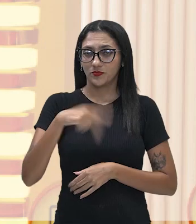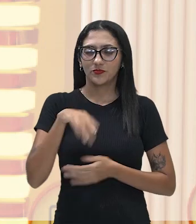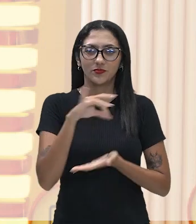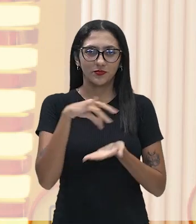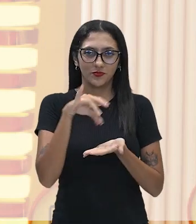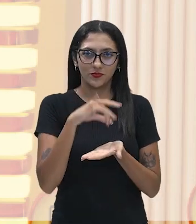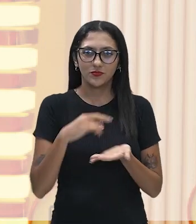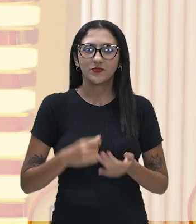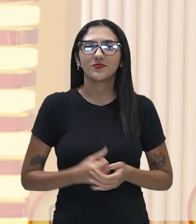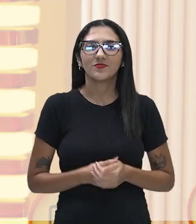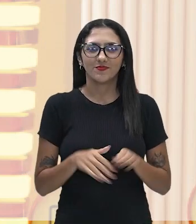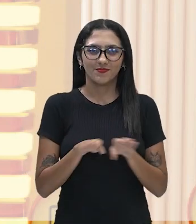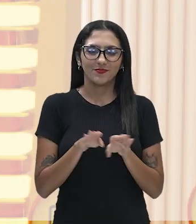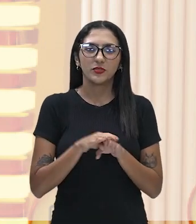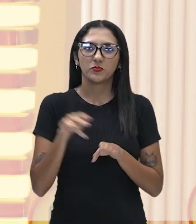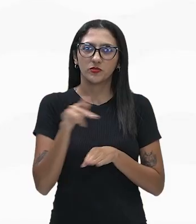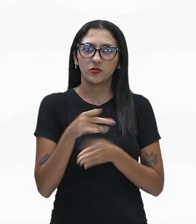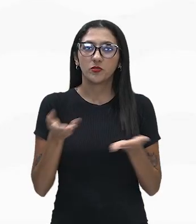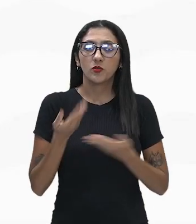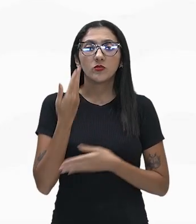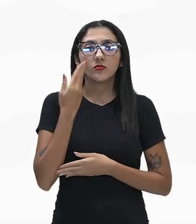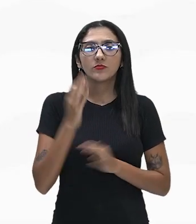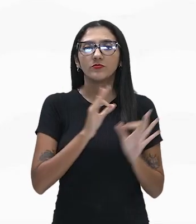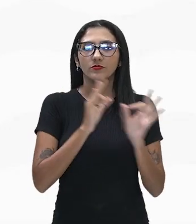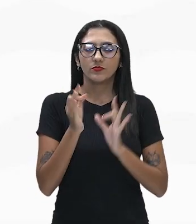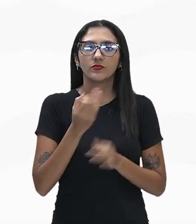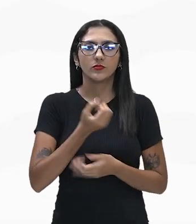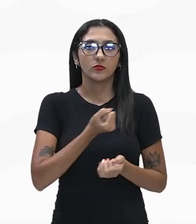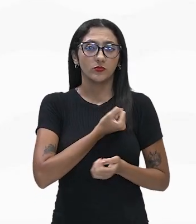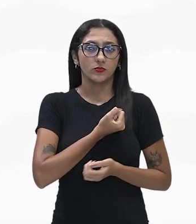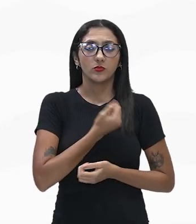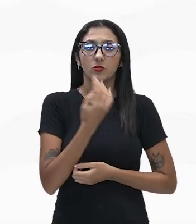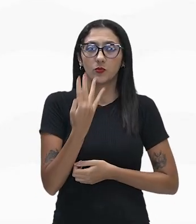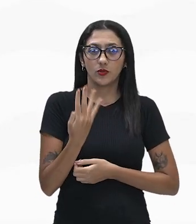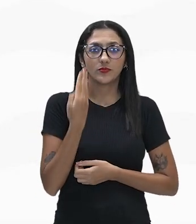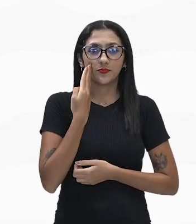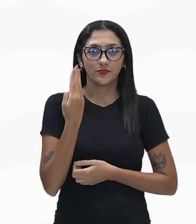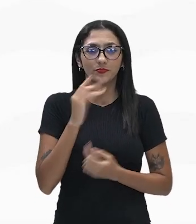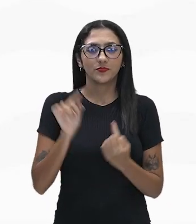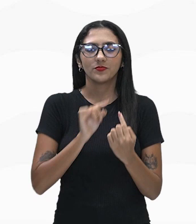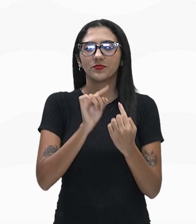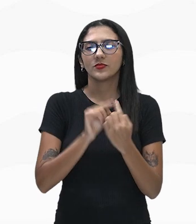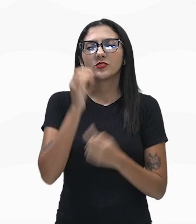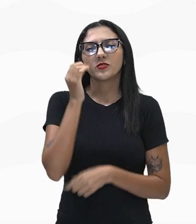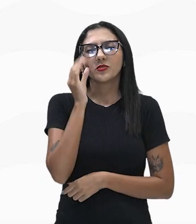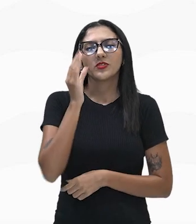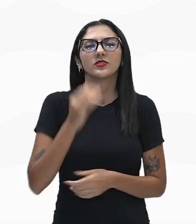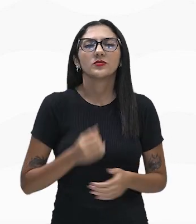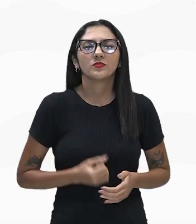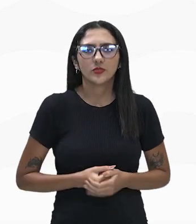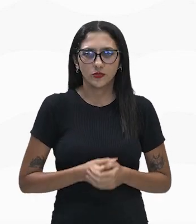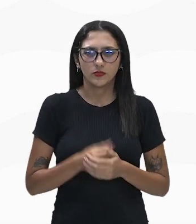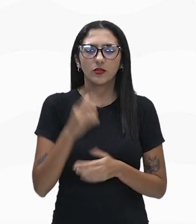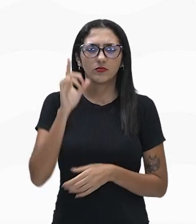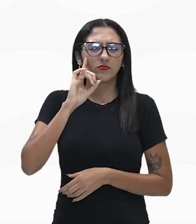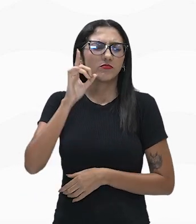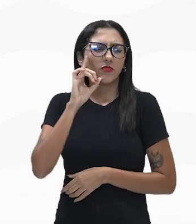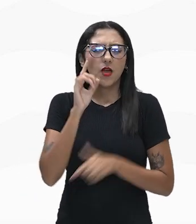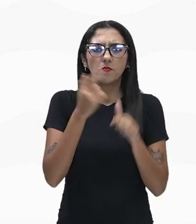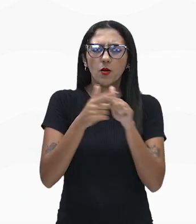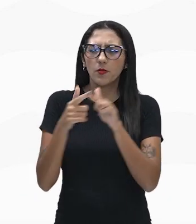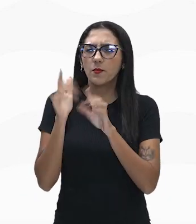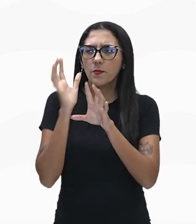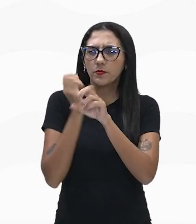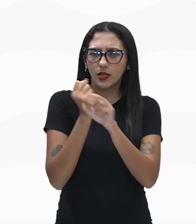e esta é a nossa aula de número 4, que tem como objeto de conhecimento problemas contextualizados,